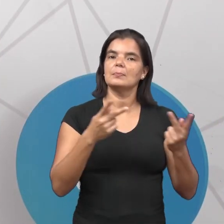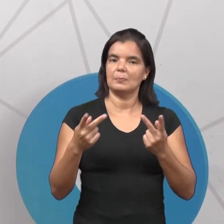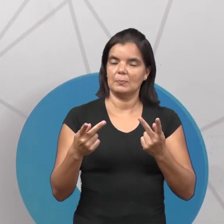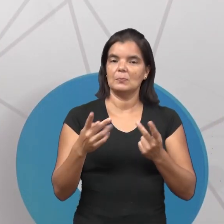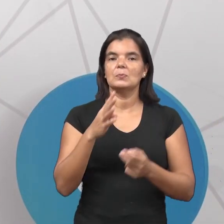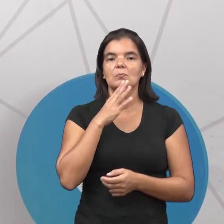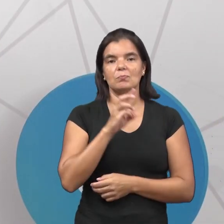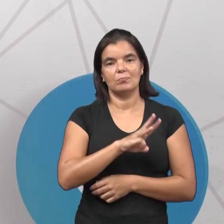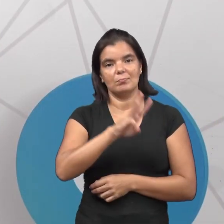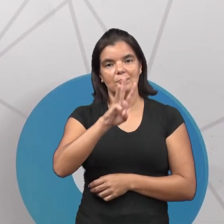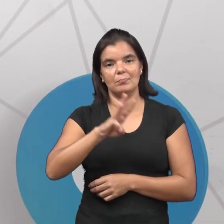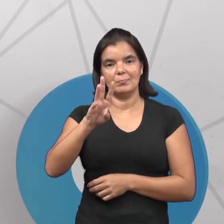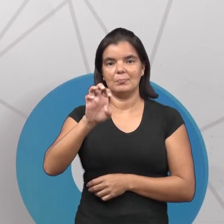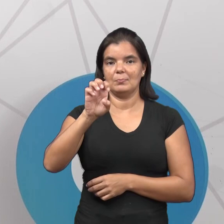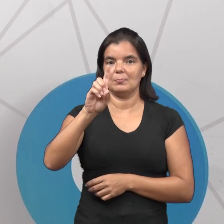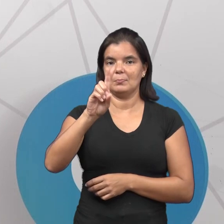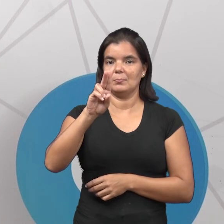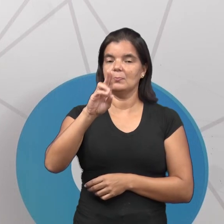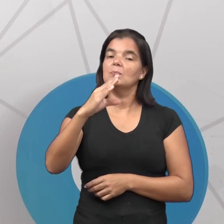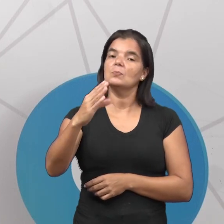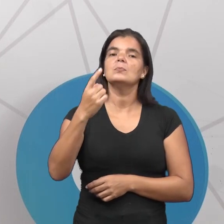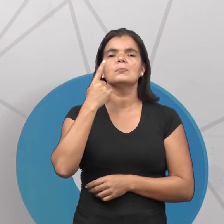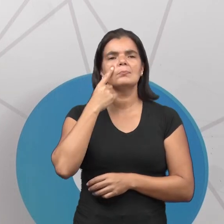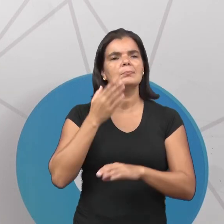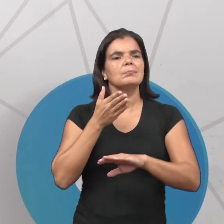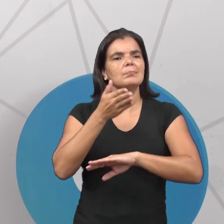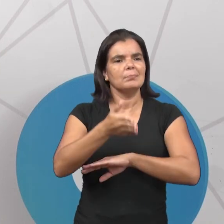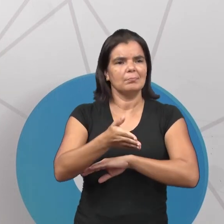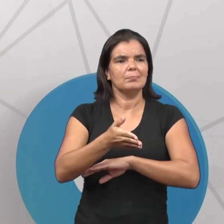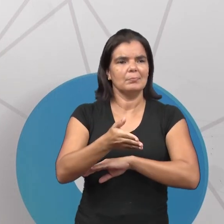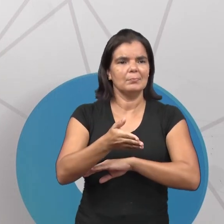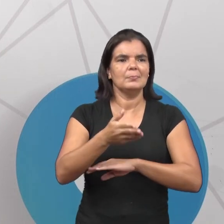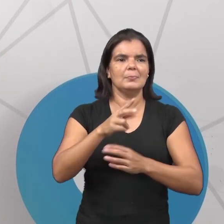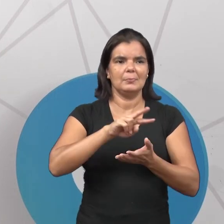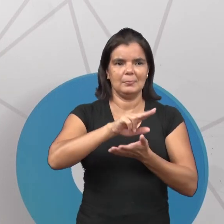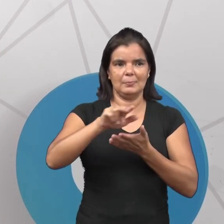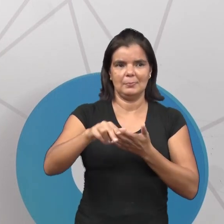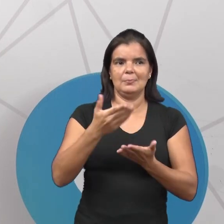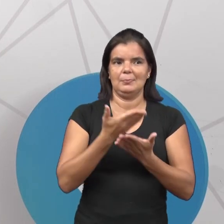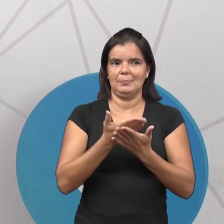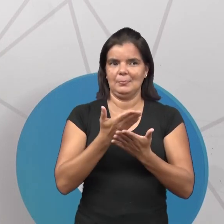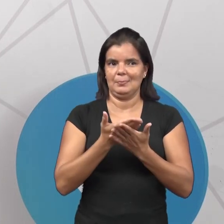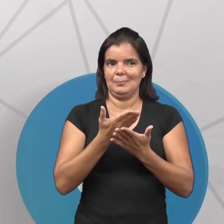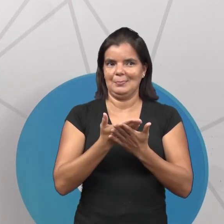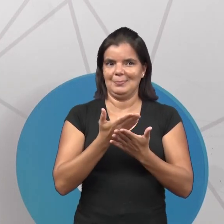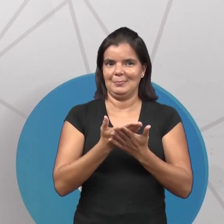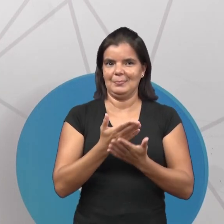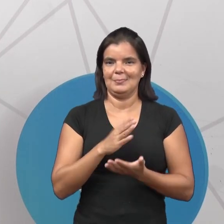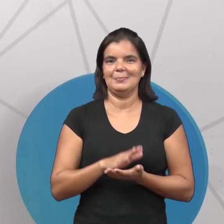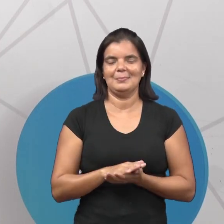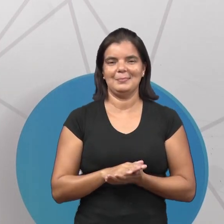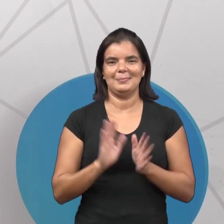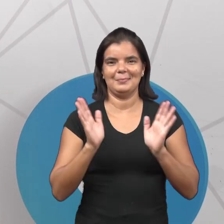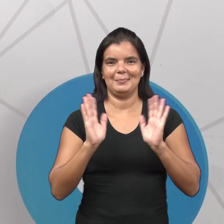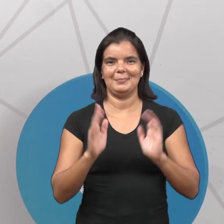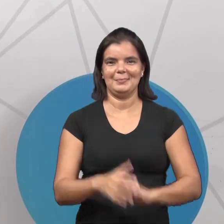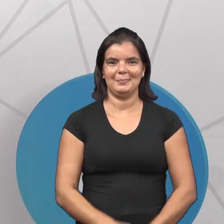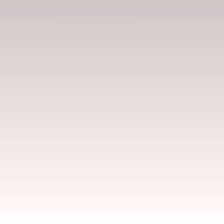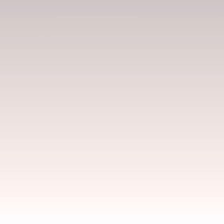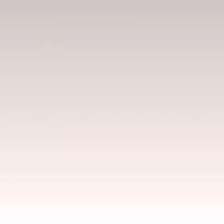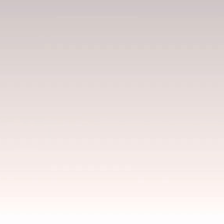a conhecer a plataforma Eduque. Lá você vai encontrar esta e outras aulas. Até a próxima!